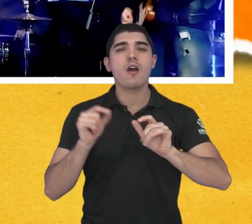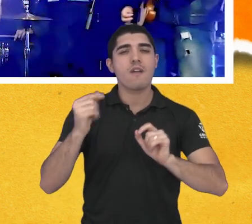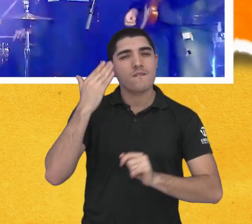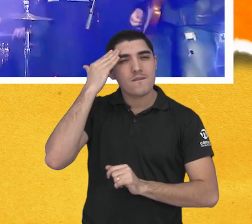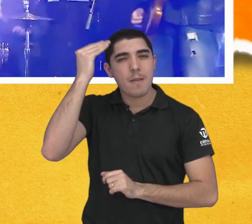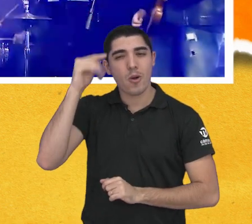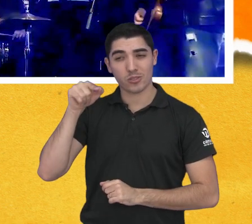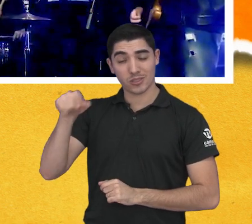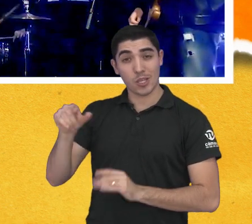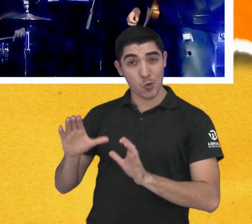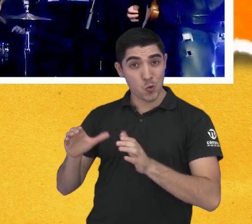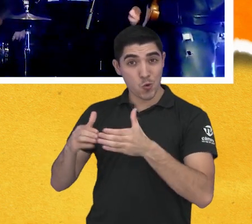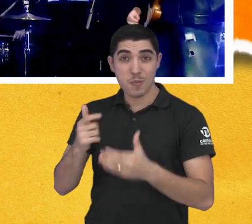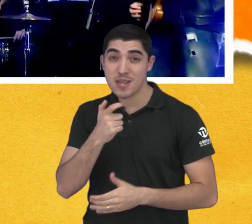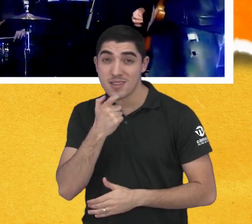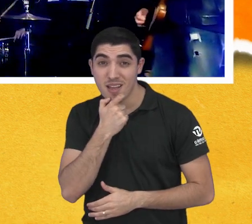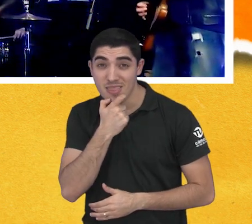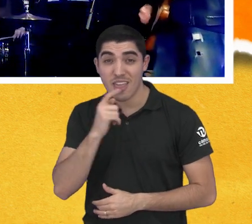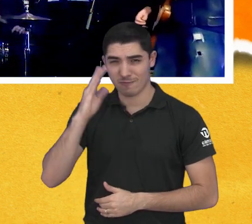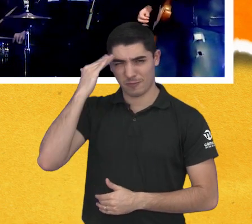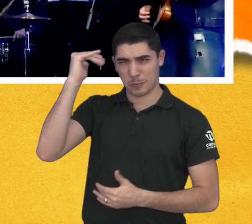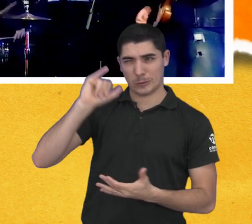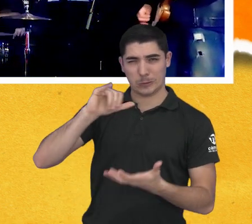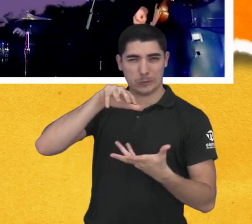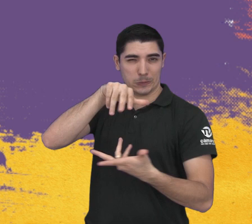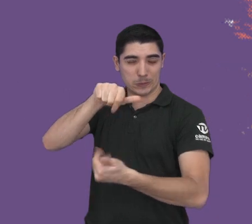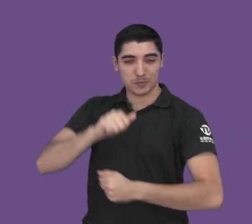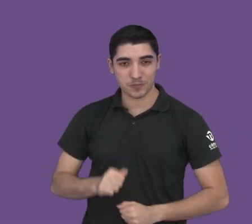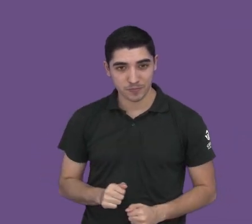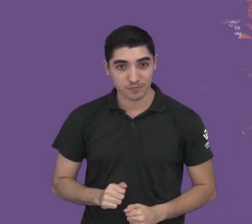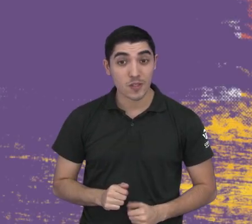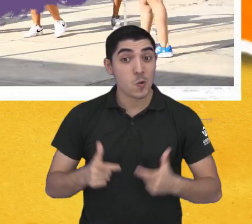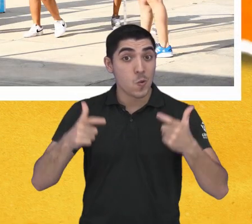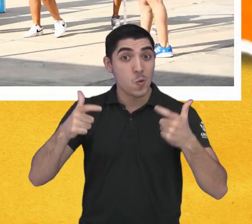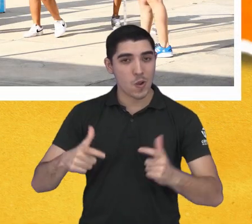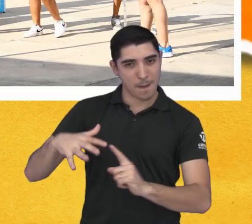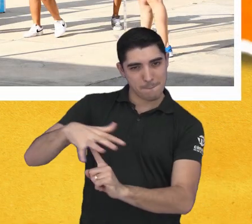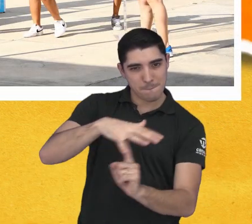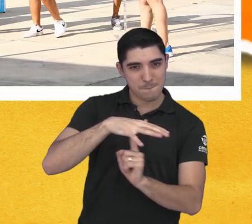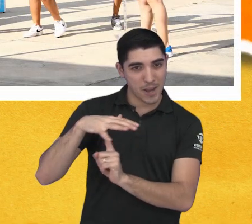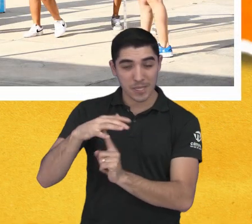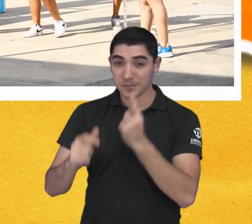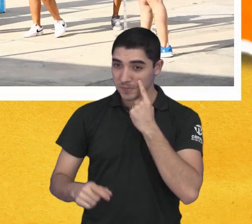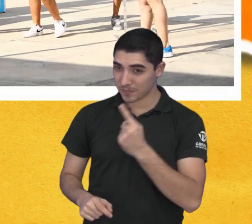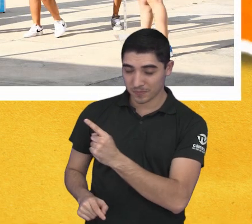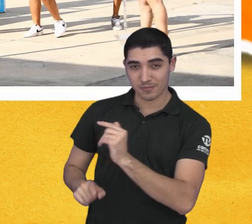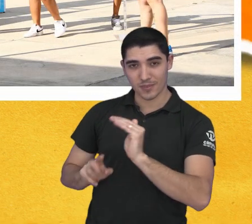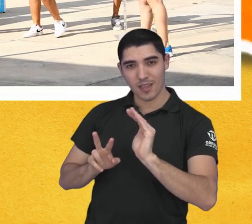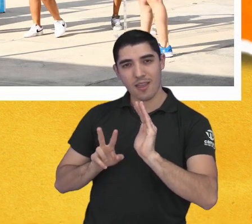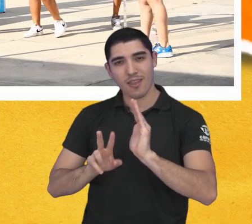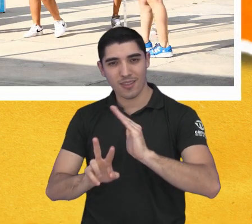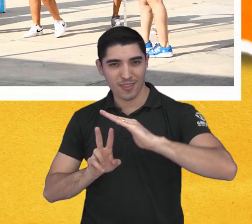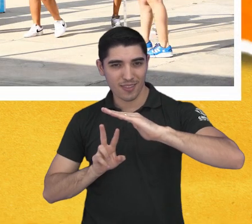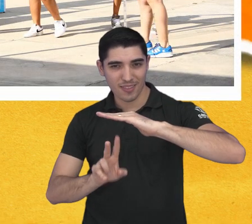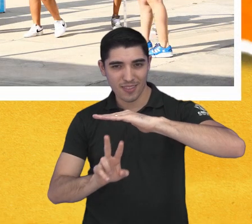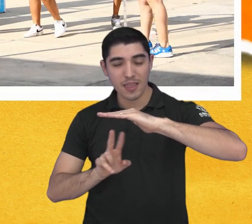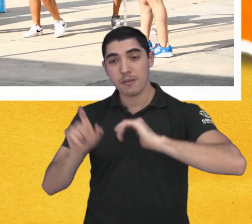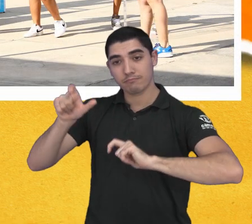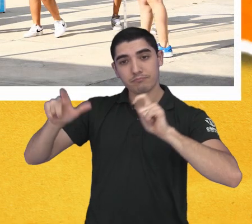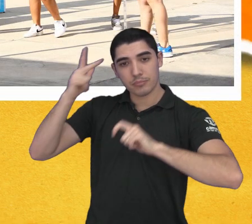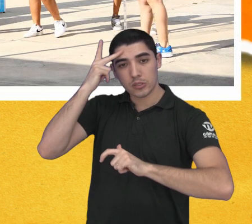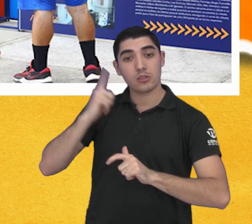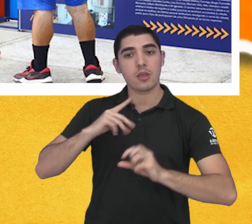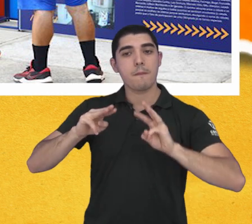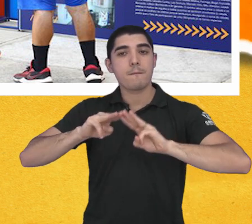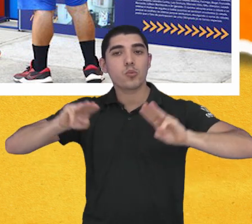os maiores sucessos da banda inglesa, que é fenômeno internacional. O Parque Ribeirão Vermelho recebe até o dia 11 de junho a